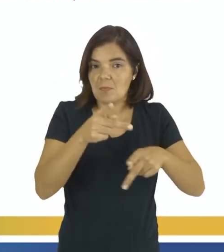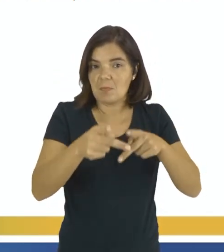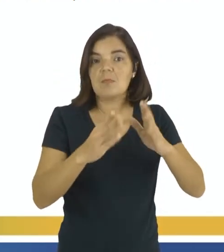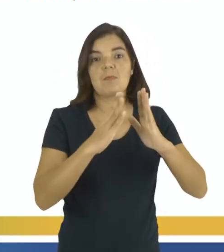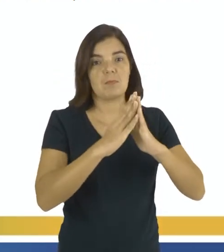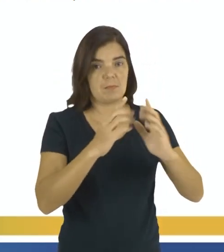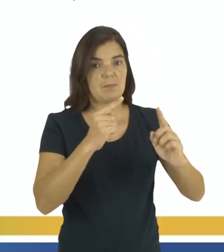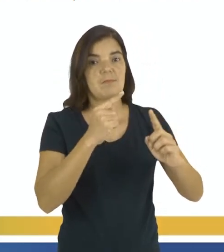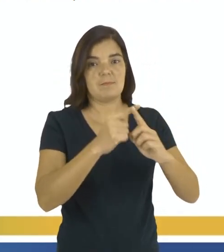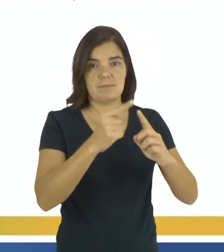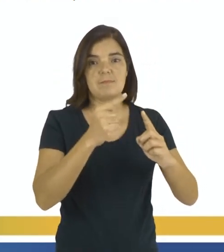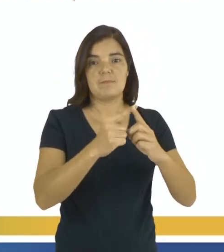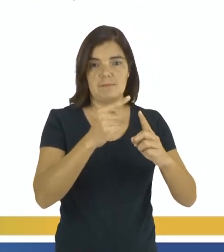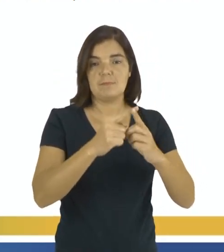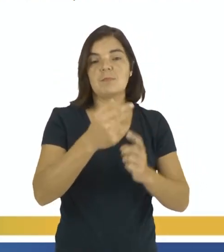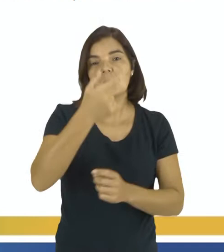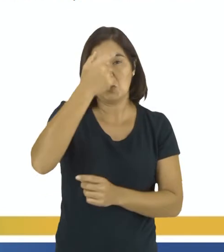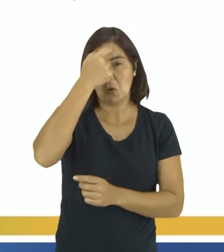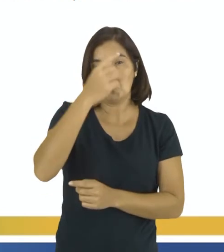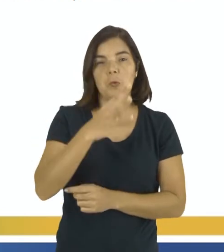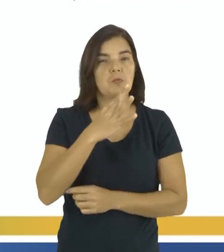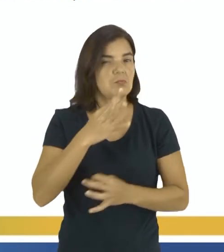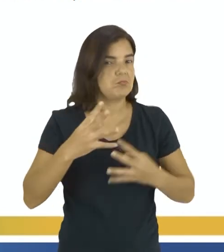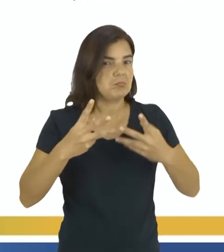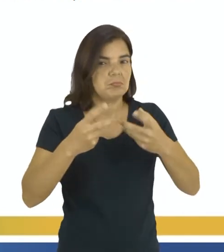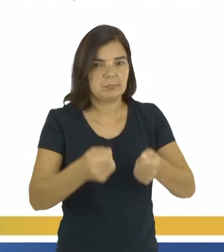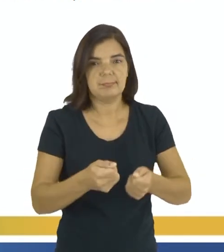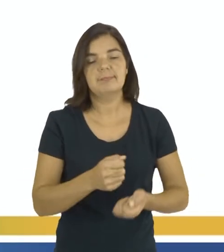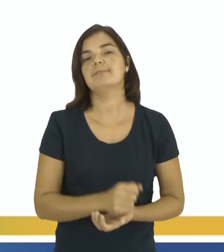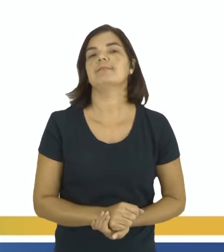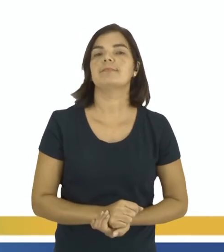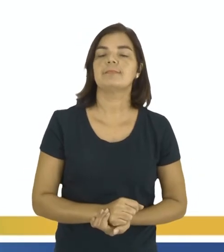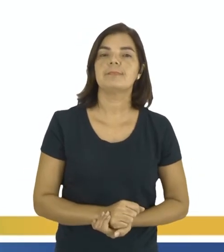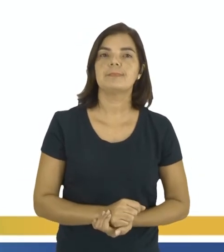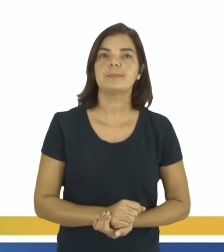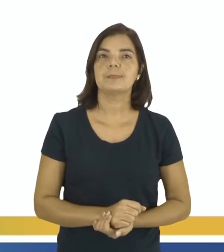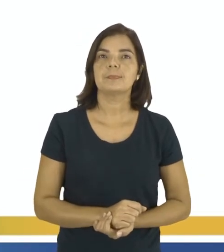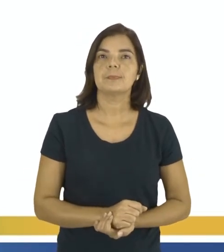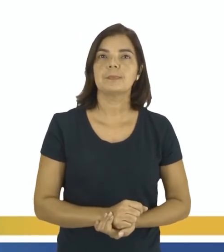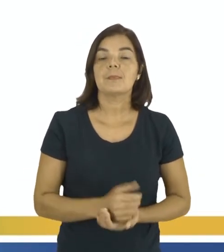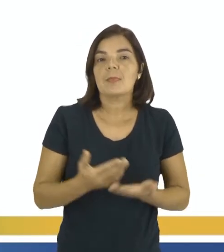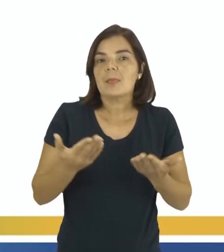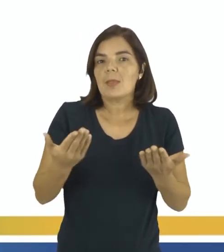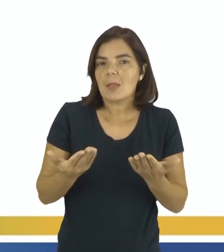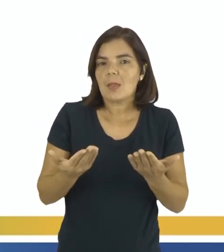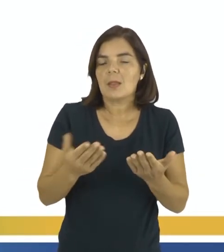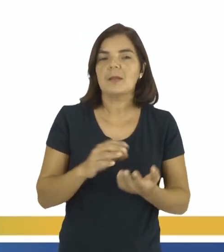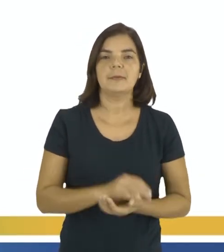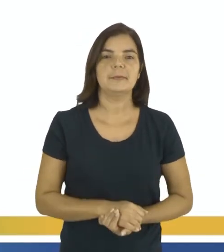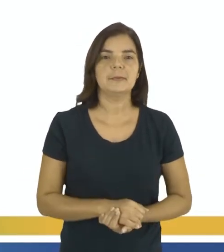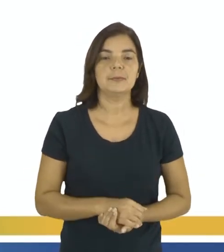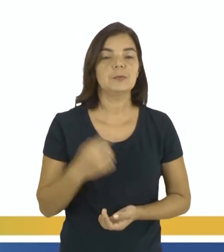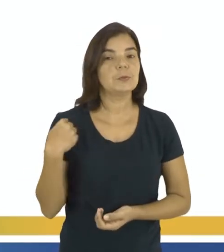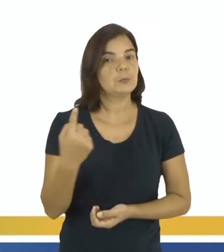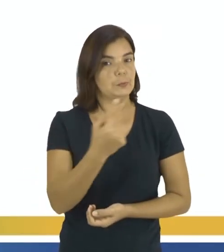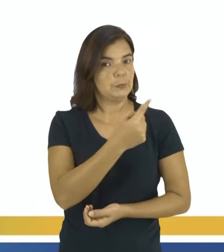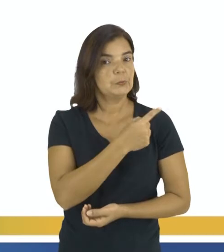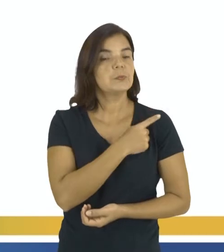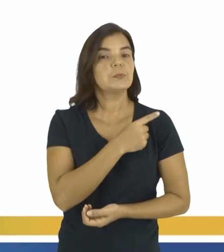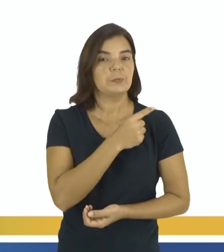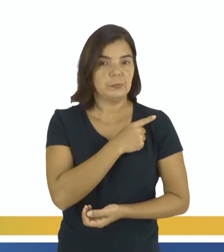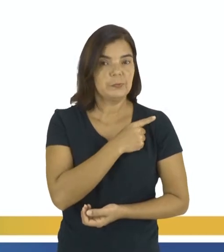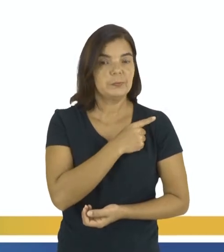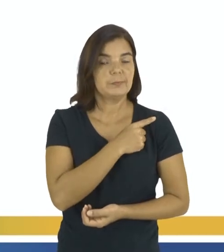que era grande detentora de todo o conhecimento. Agora, pessoal, nós